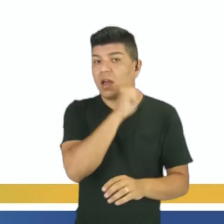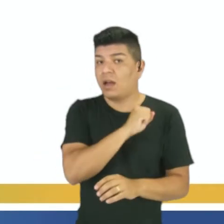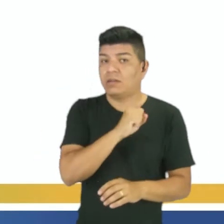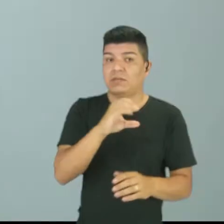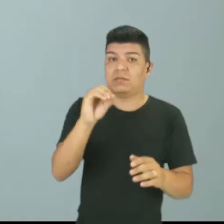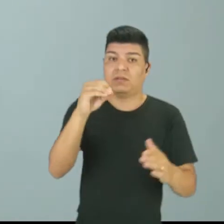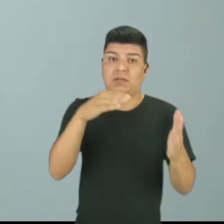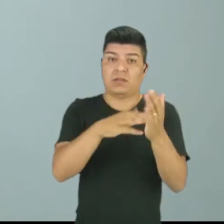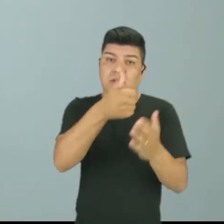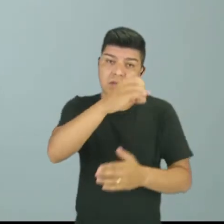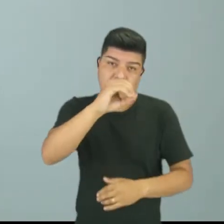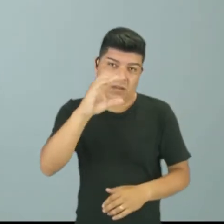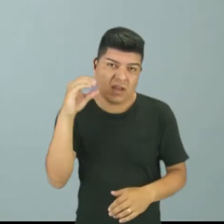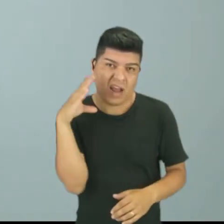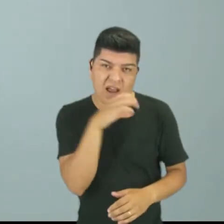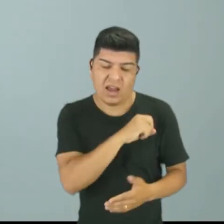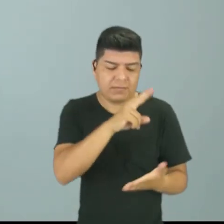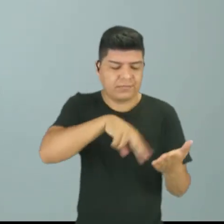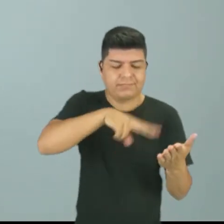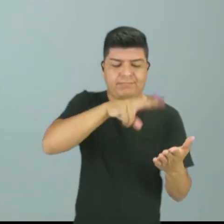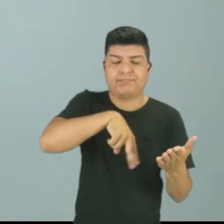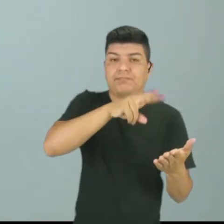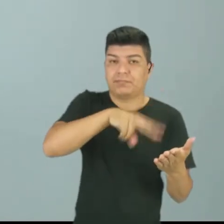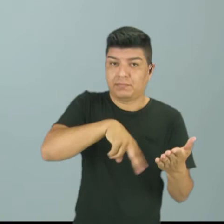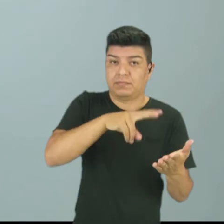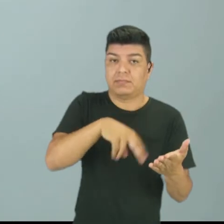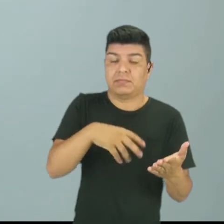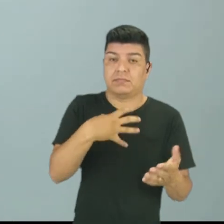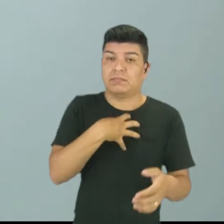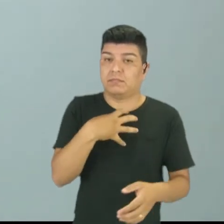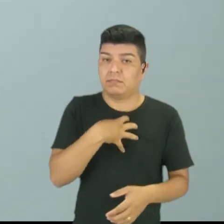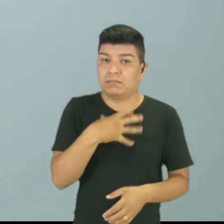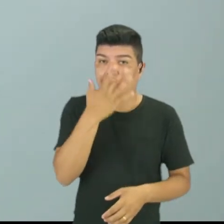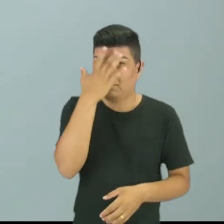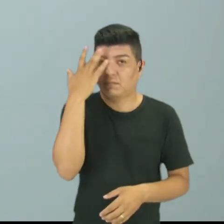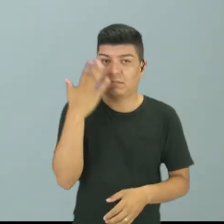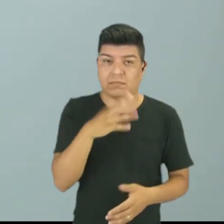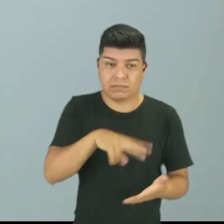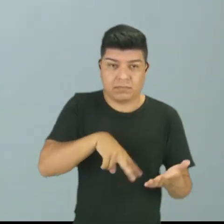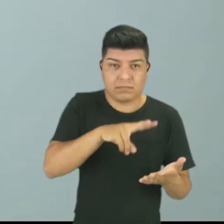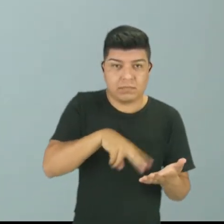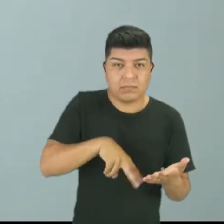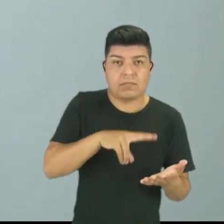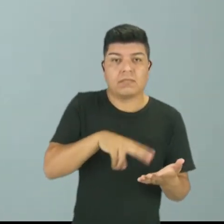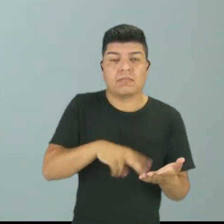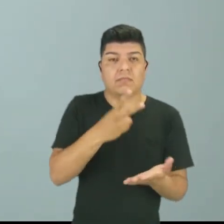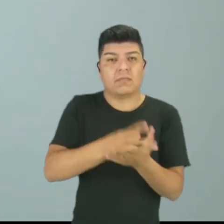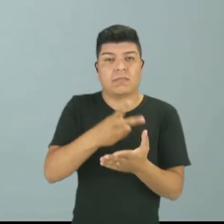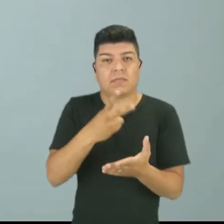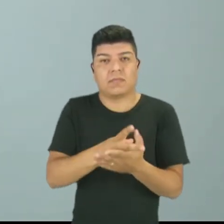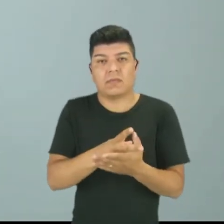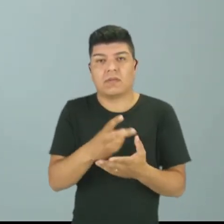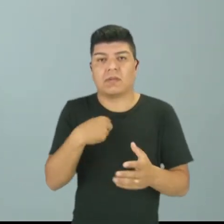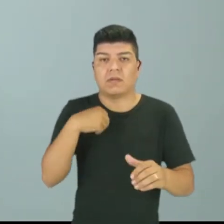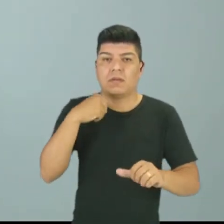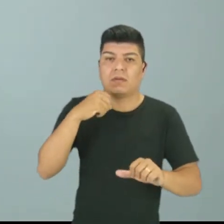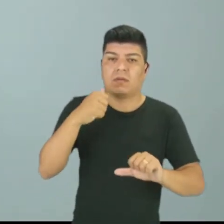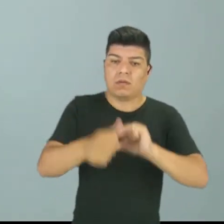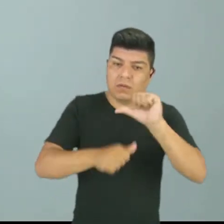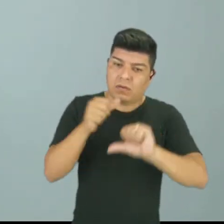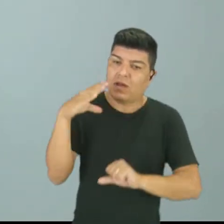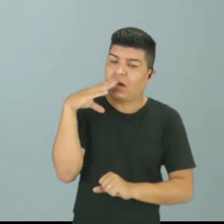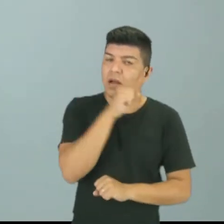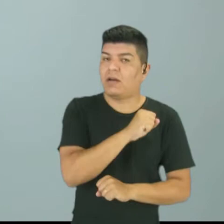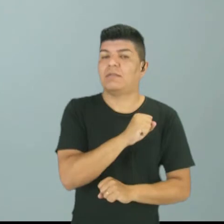0 a 100 bem rápido numa leitura, provoca isso no leitor. E sempre gerando uma transformação